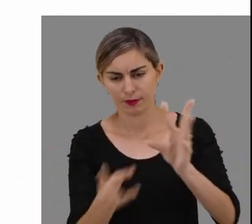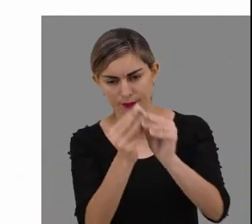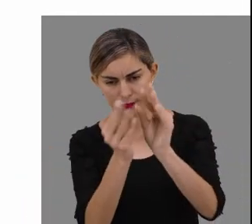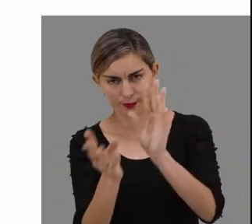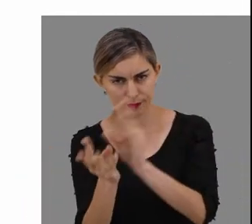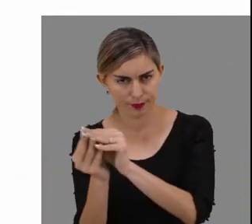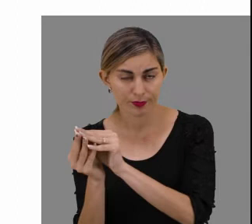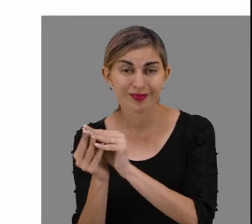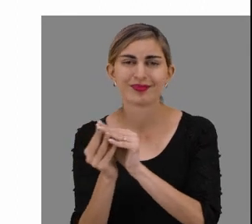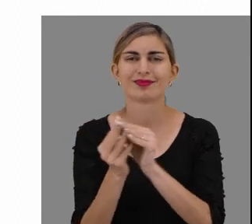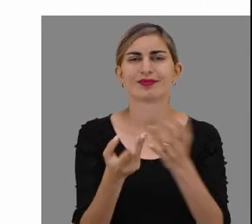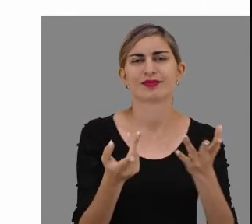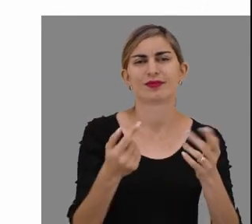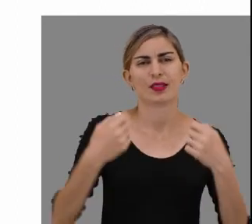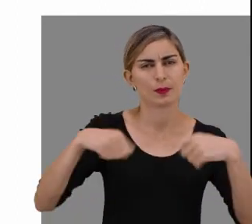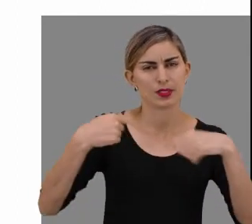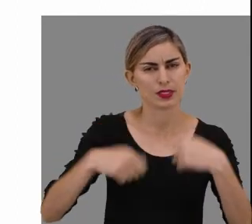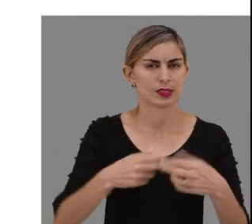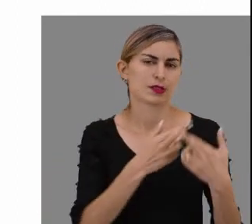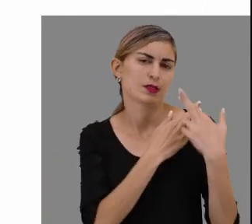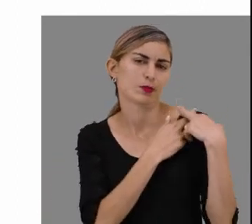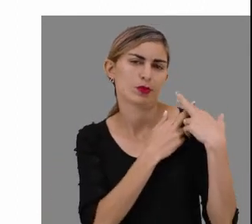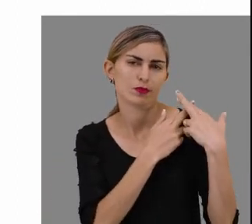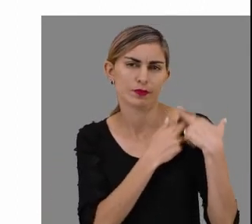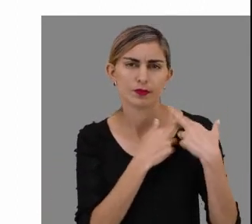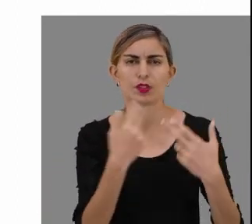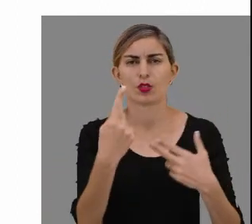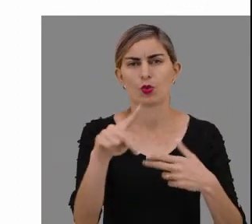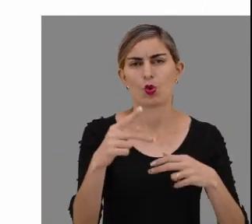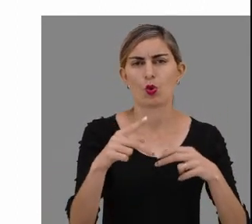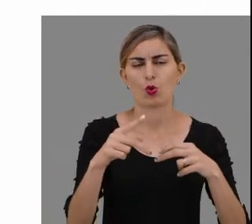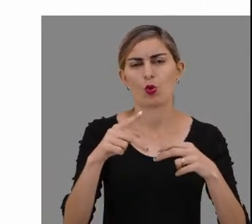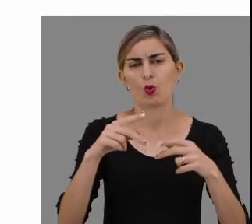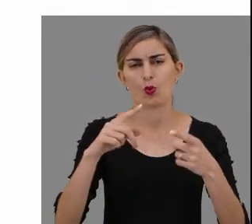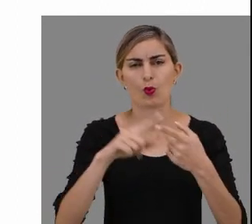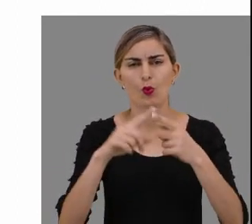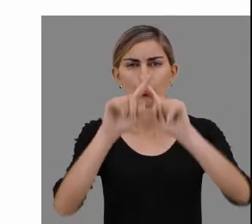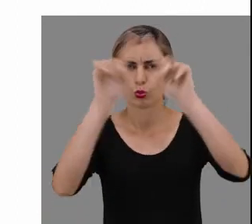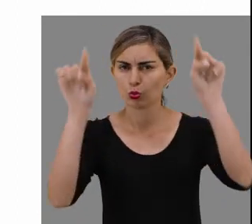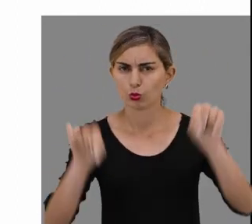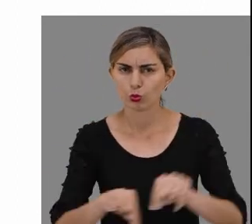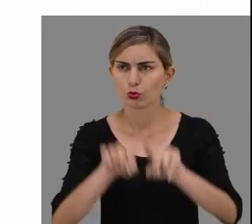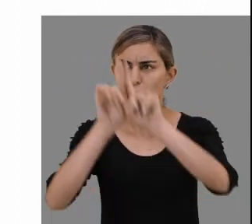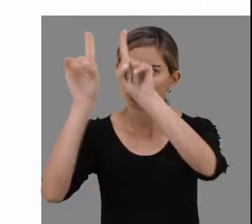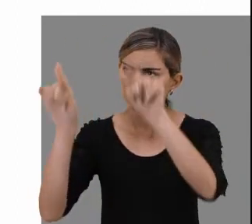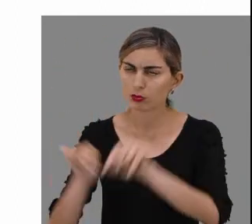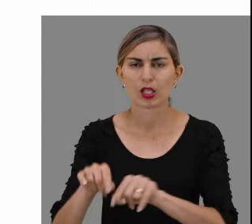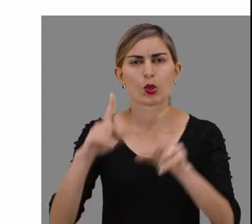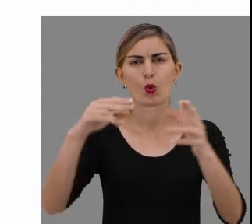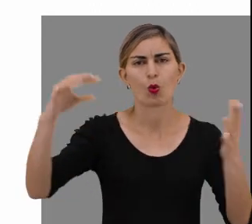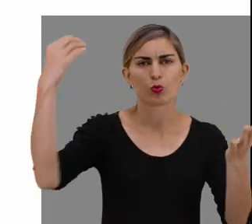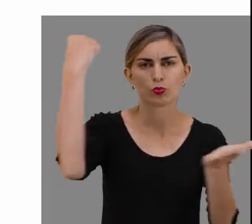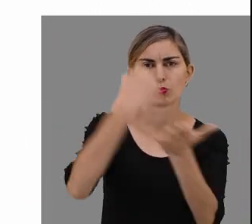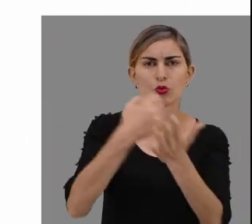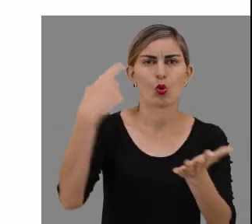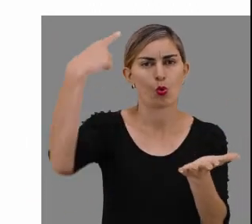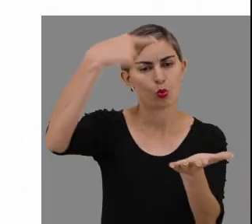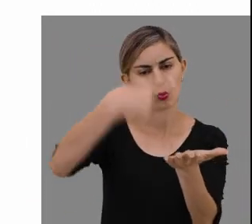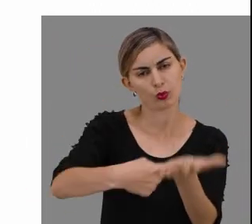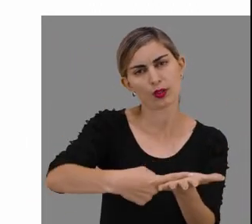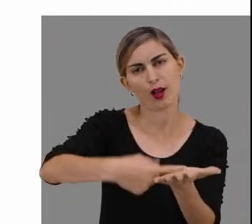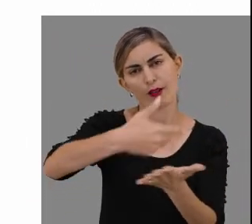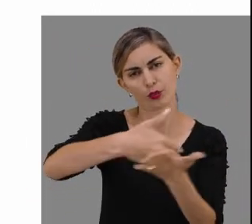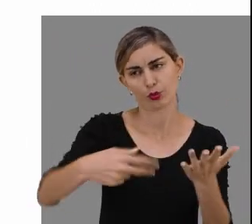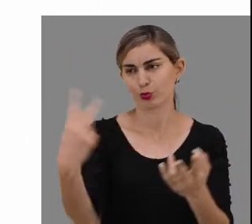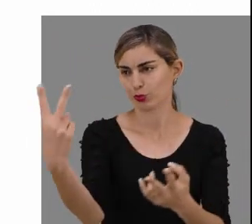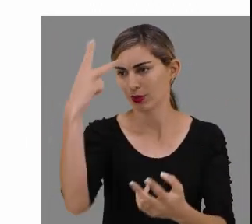que implementam a interface são as que devem se responsabilizar pelo corpo dos métodos, como uma espécie de contrato que